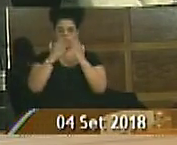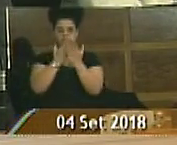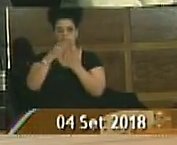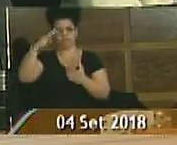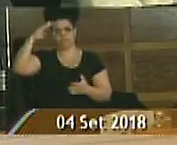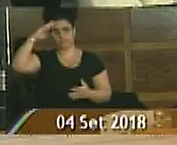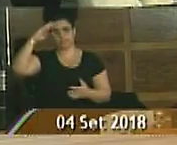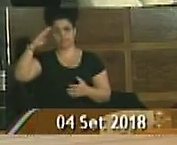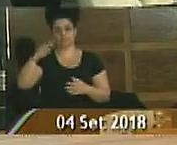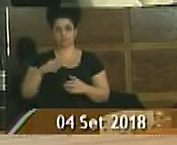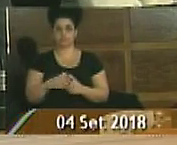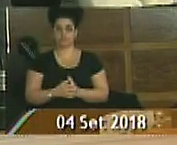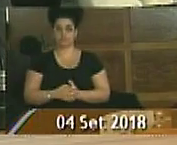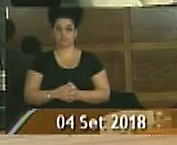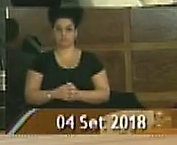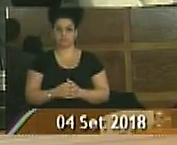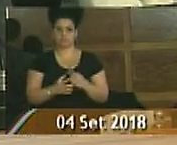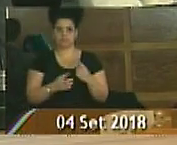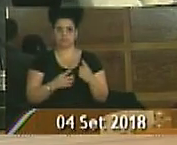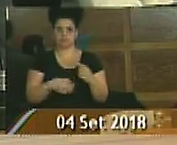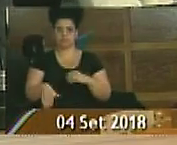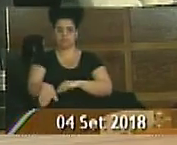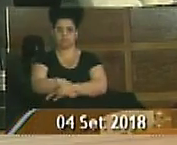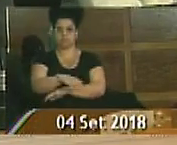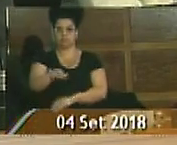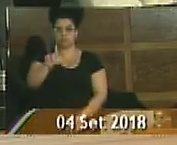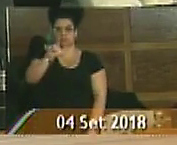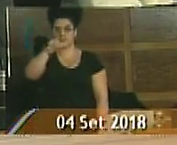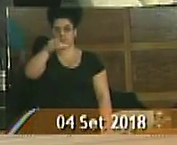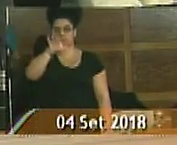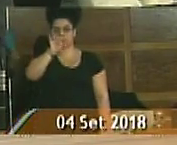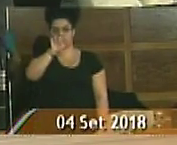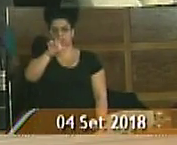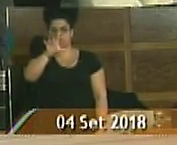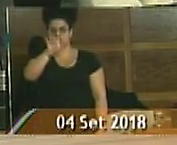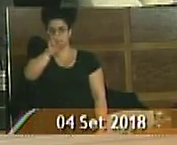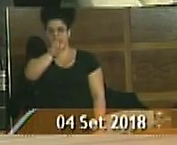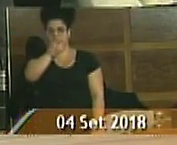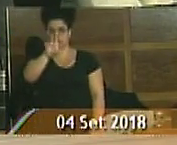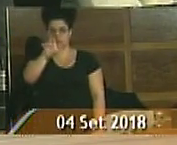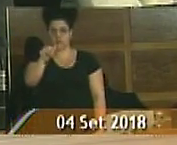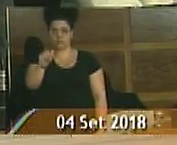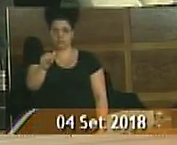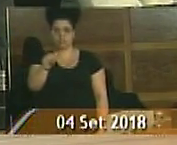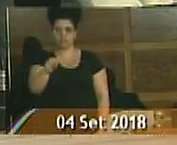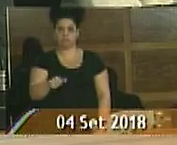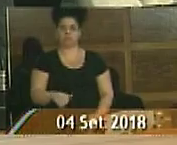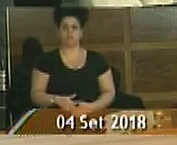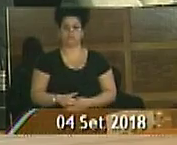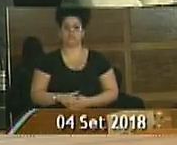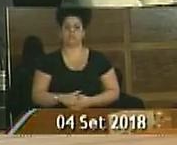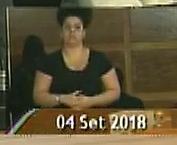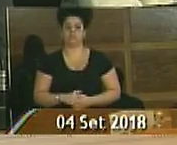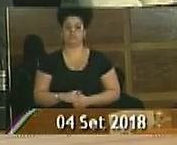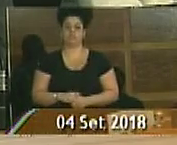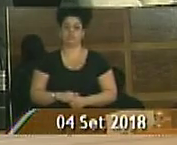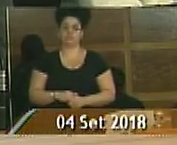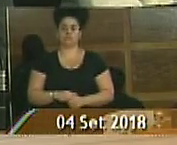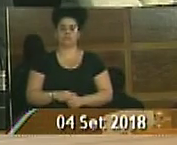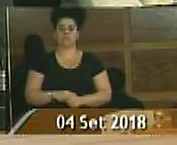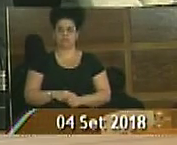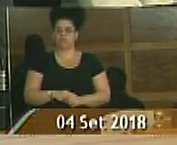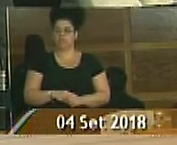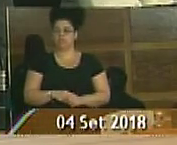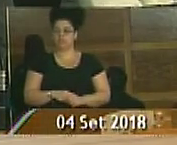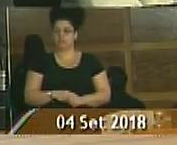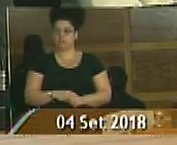curvas acentuadas na rua Lincoln Correia da Silva, próximo à Escola Municipal, e no início da ladeira entre o bairro de São Bento e Morro Abel. Indicação